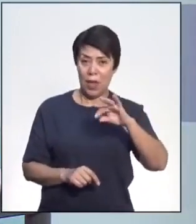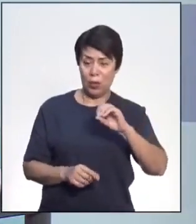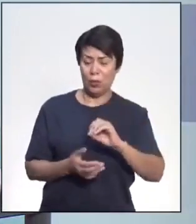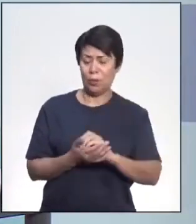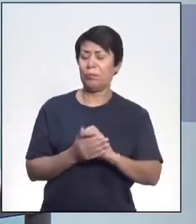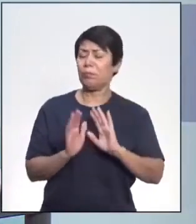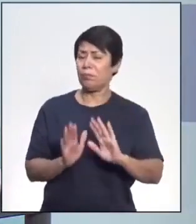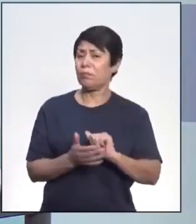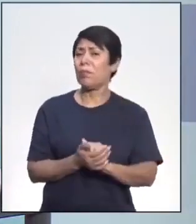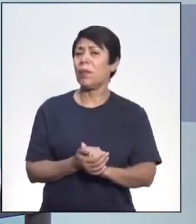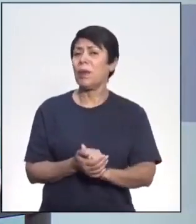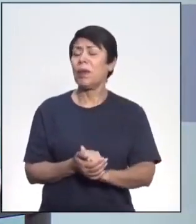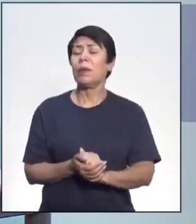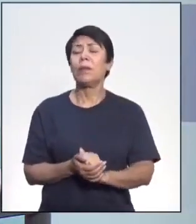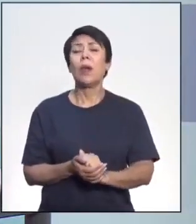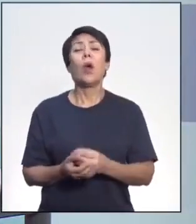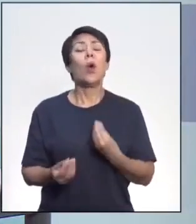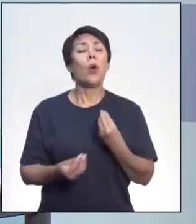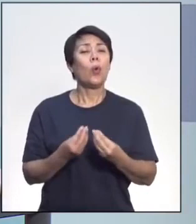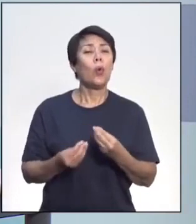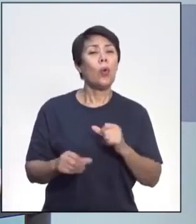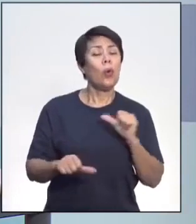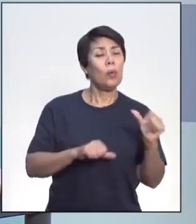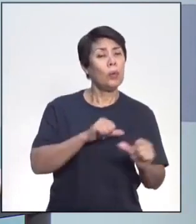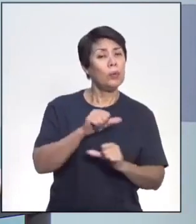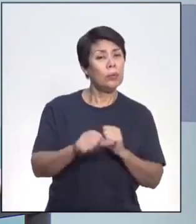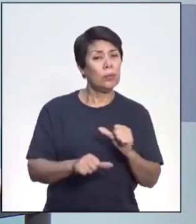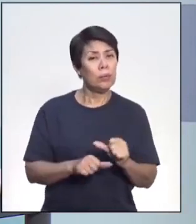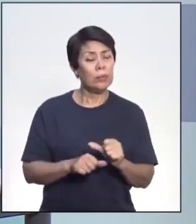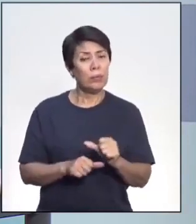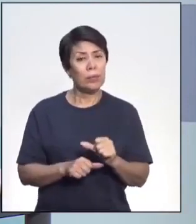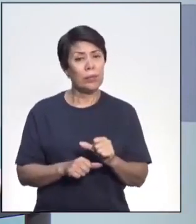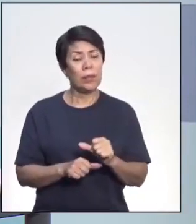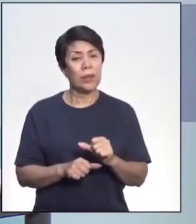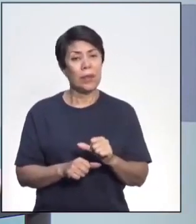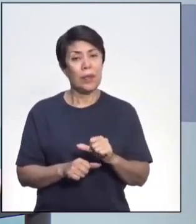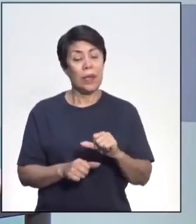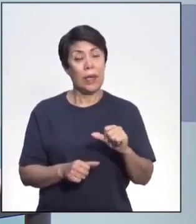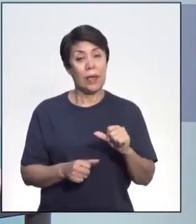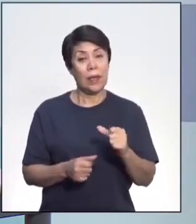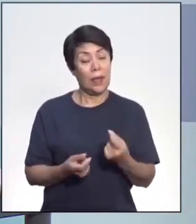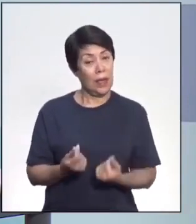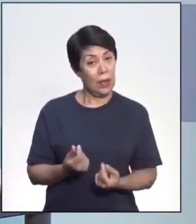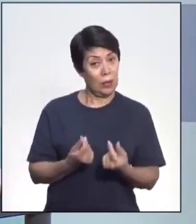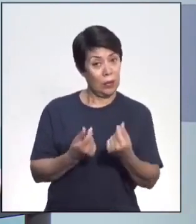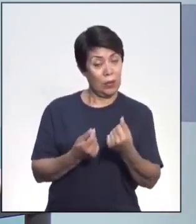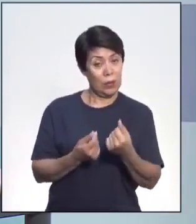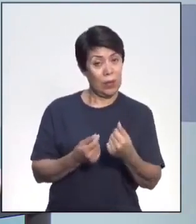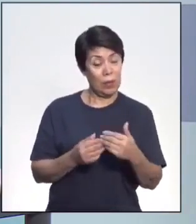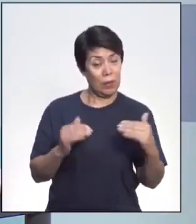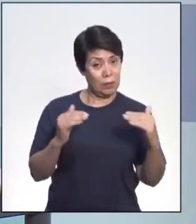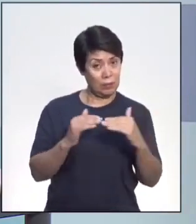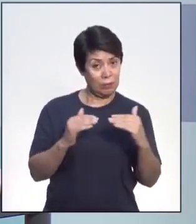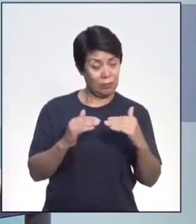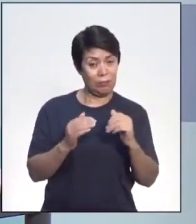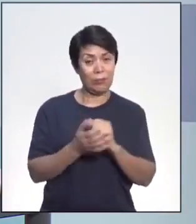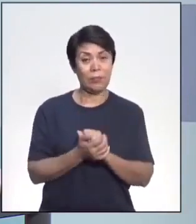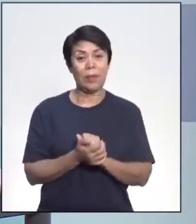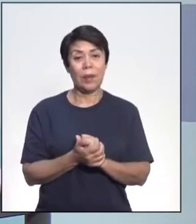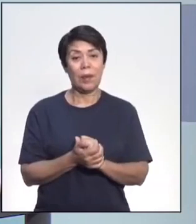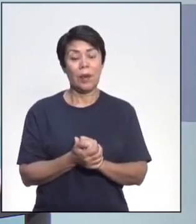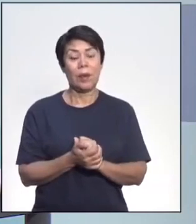era? Como tornar reação reversível economicamente viável, ou seja, como aumentar a concentração